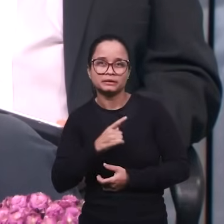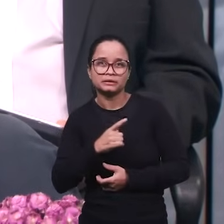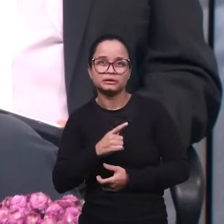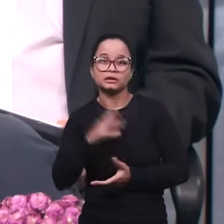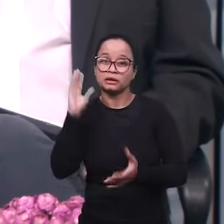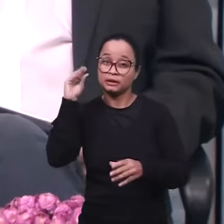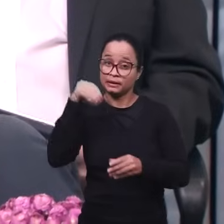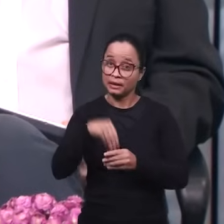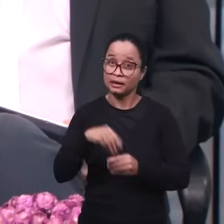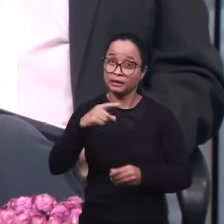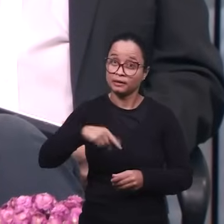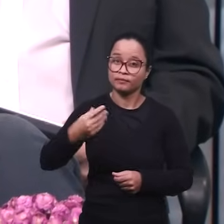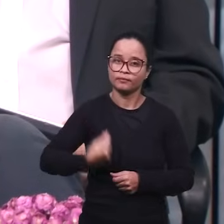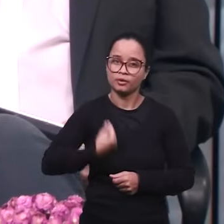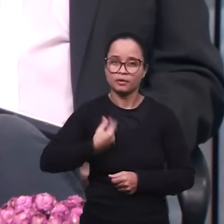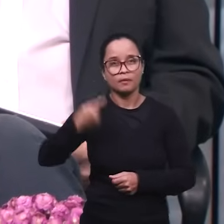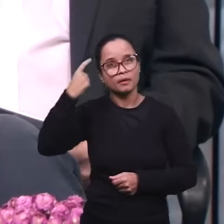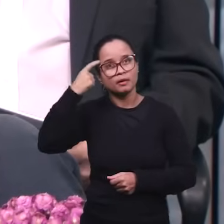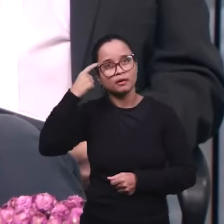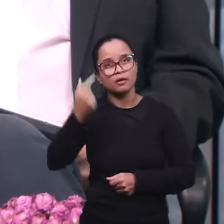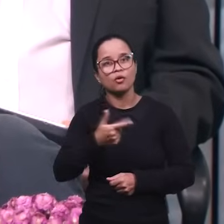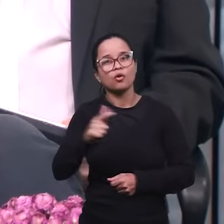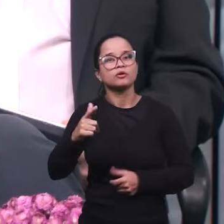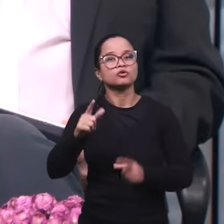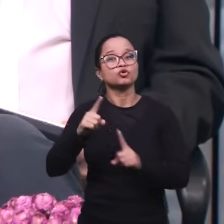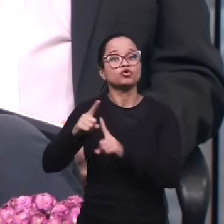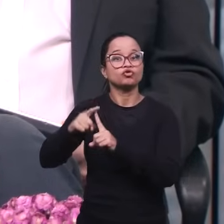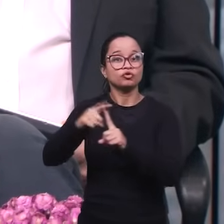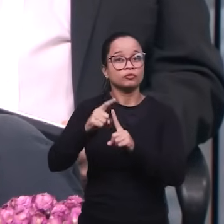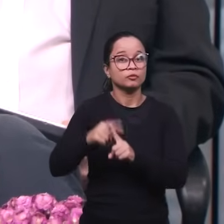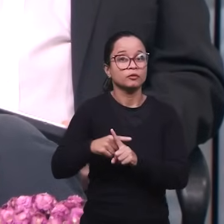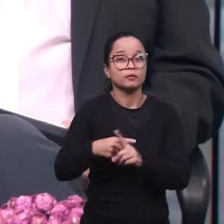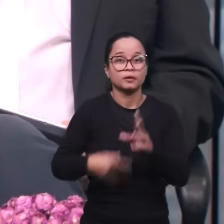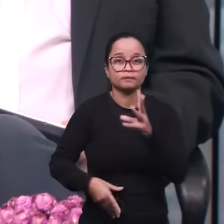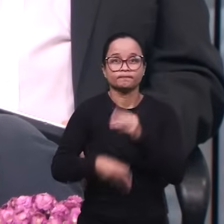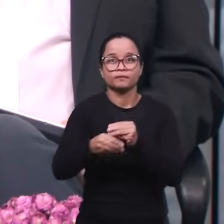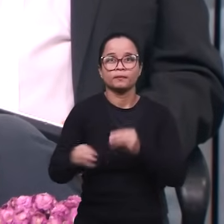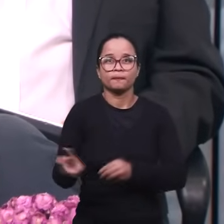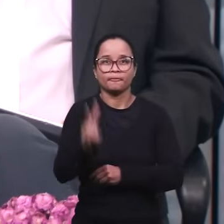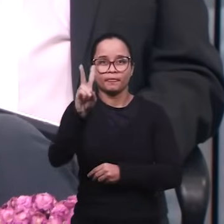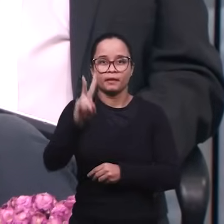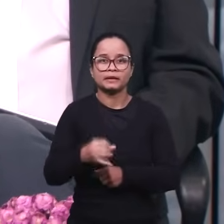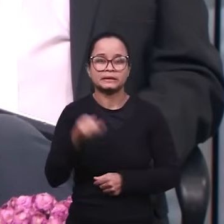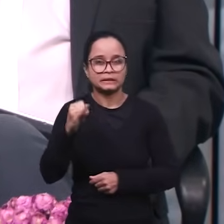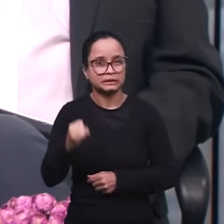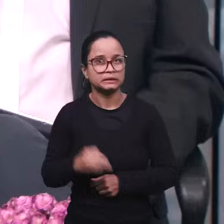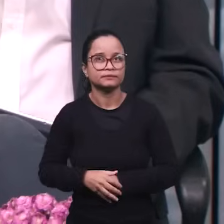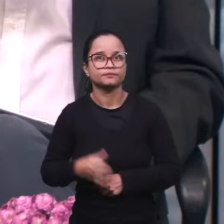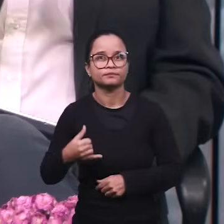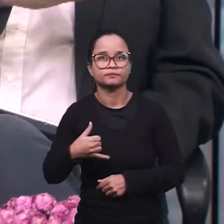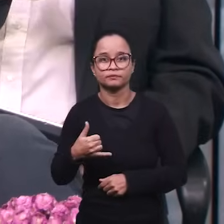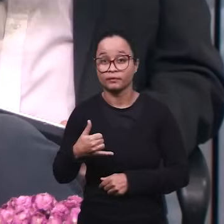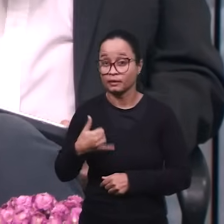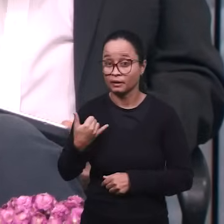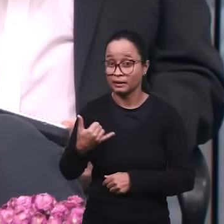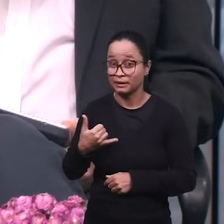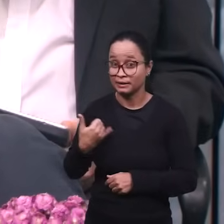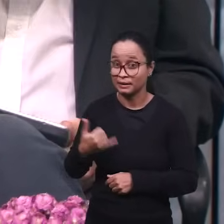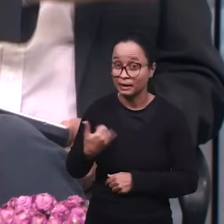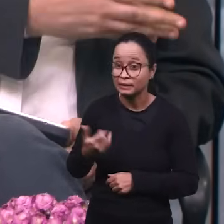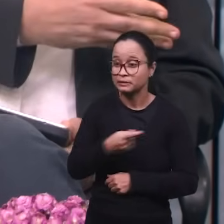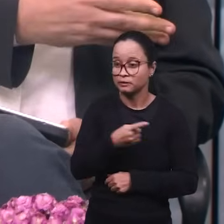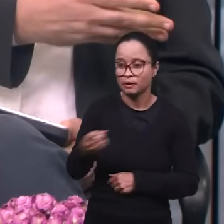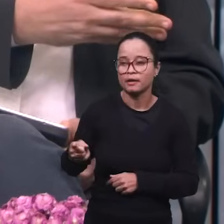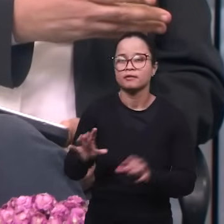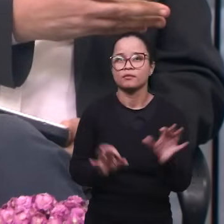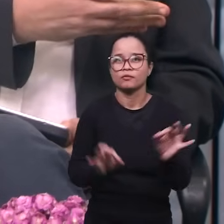tudo dentro da nossa realidade, de pensar em outros tipos também de previdência para agregar valor. Se há uma idade que a gente faz planos e projetos,